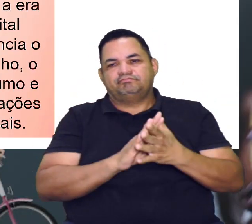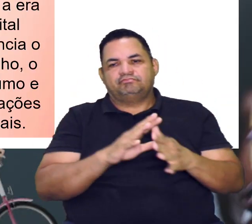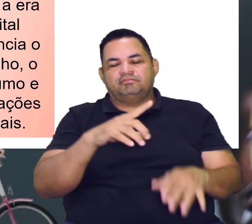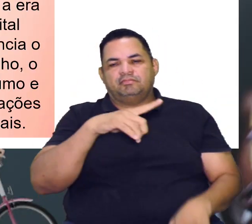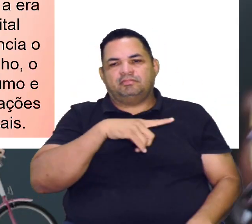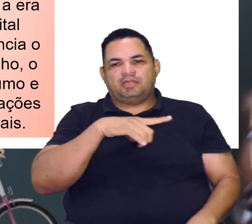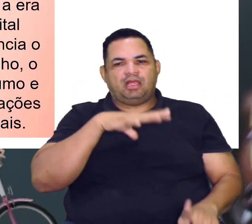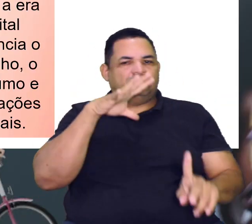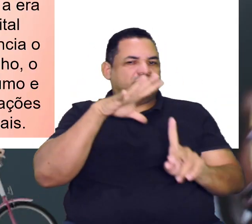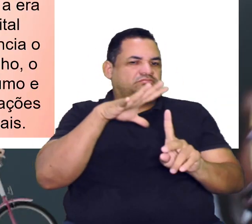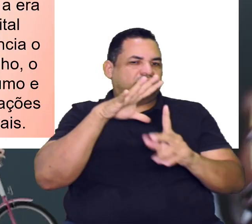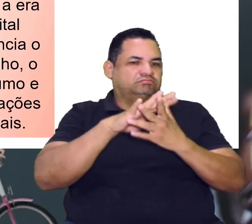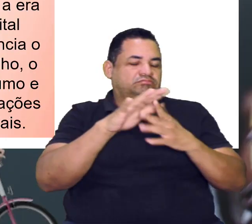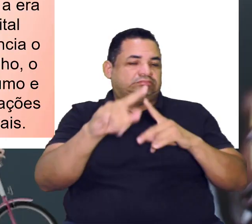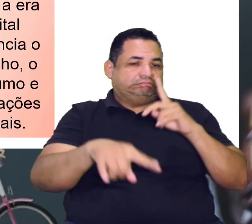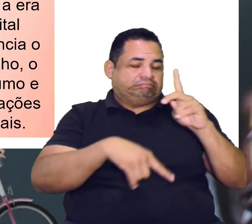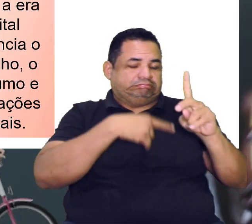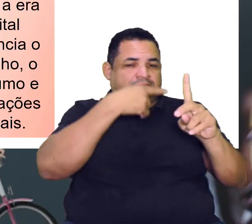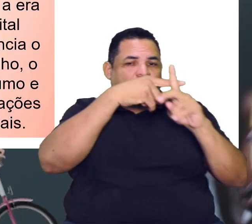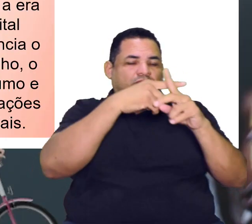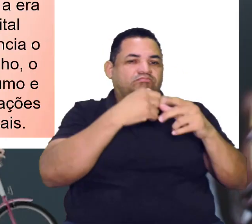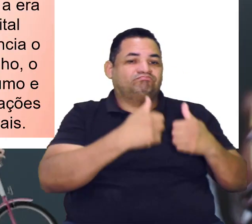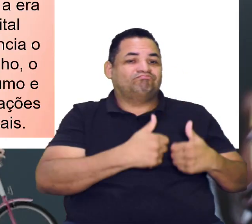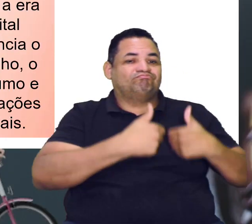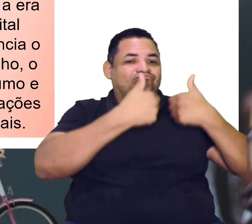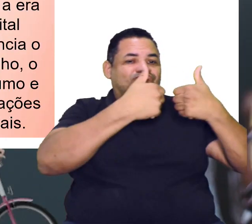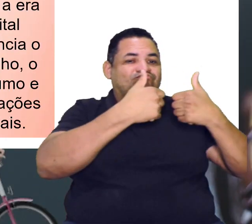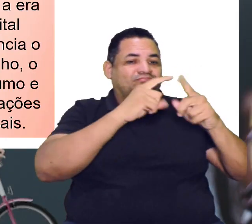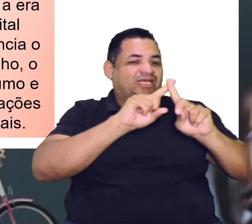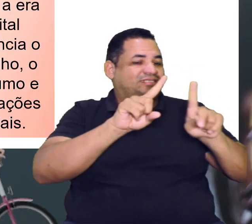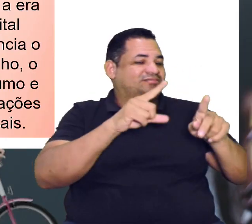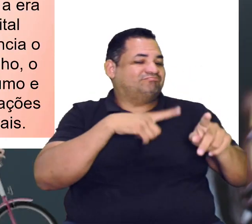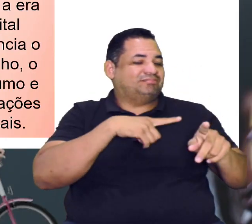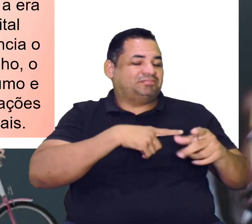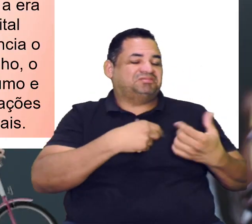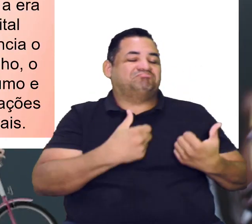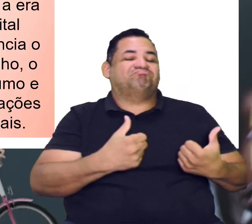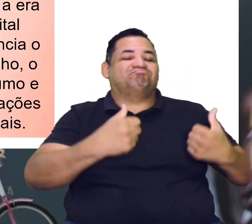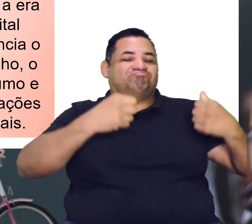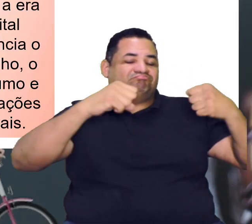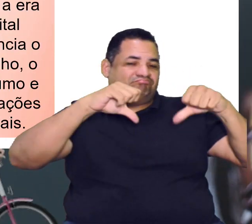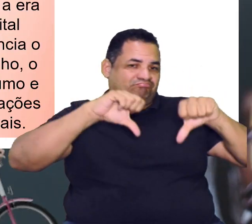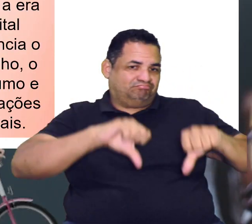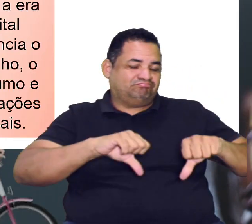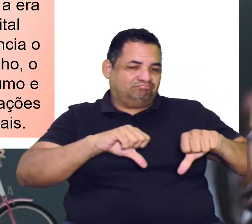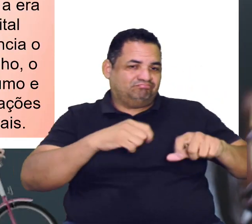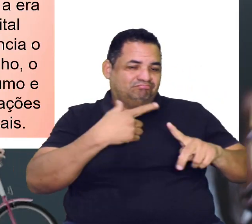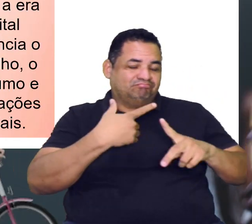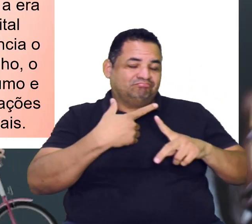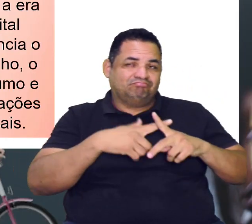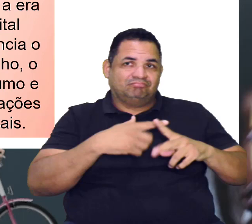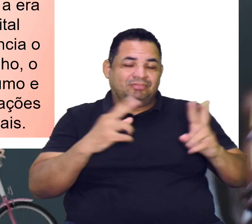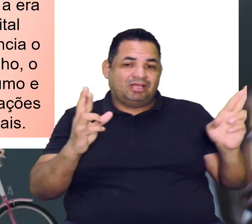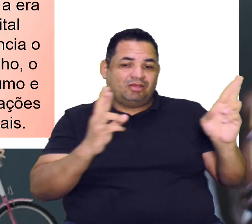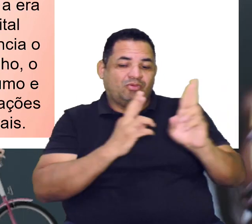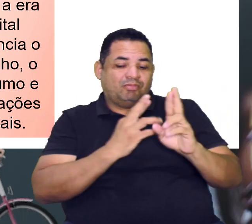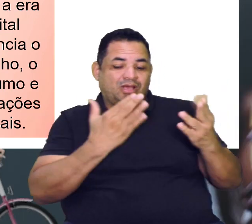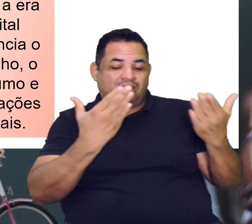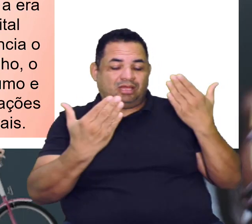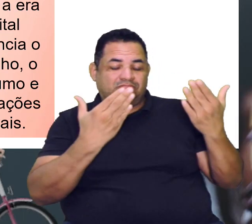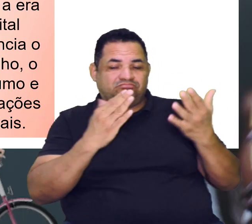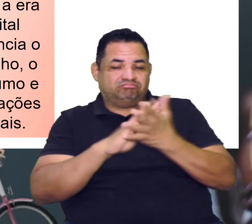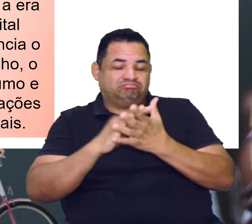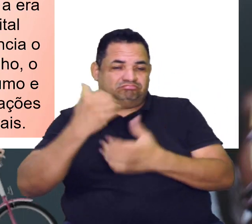ela traz impactos muito positivos, mas também traz outros impactos negativos com relação à qualidade de vida.